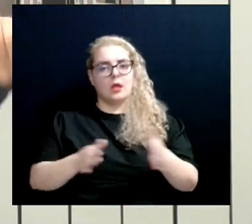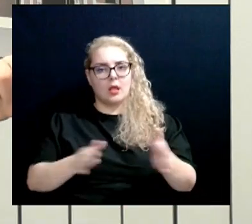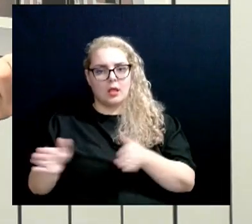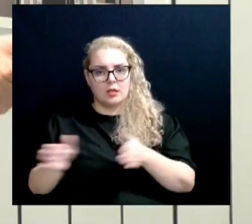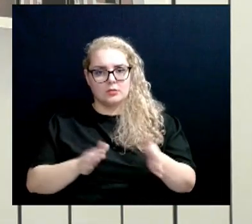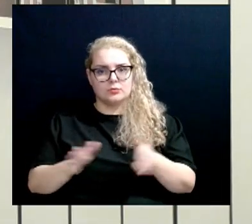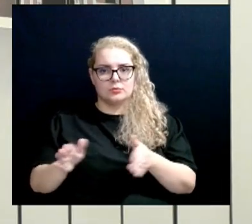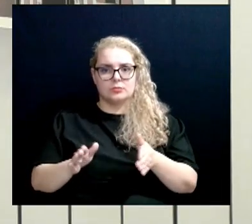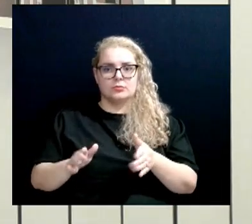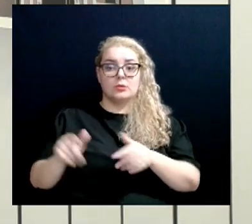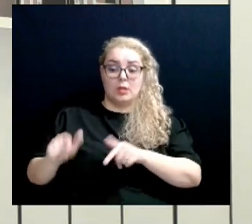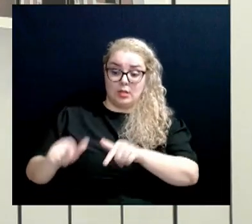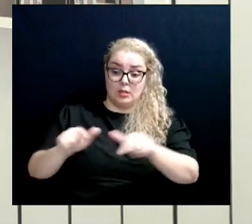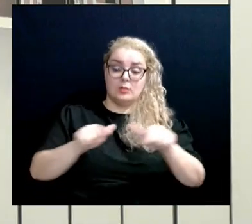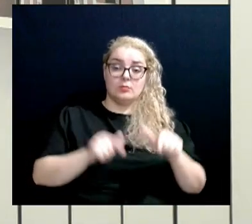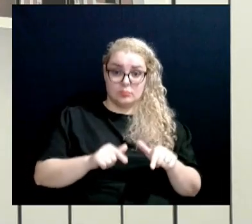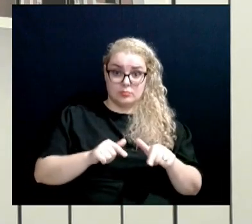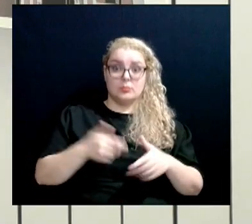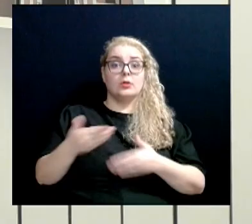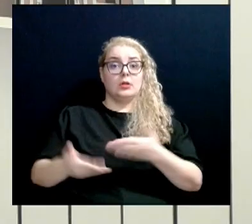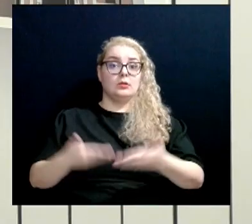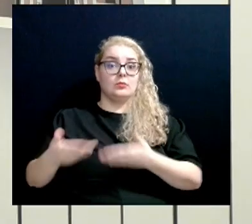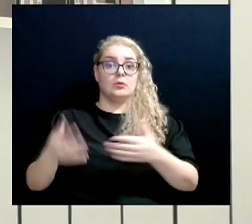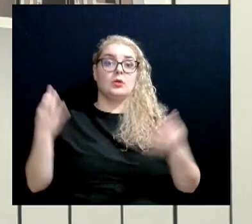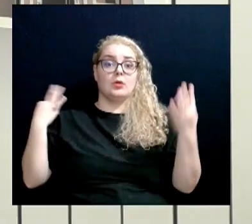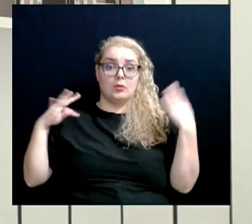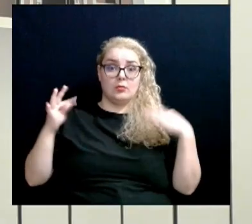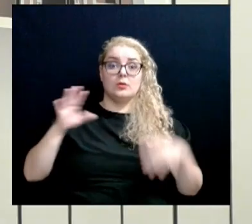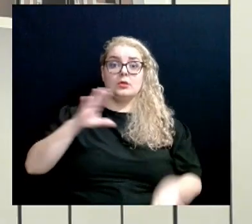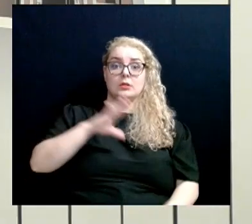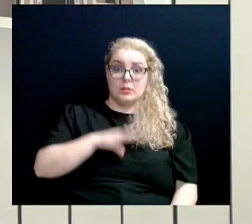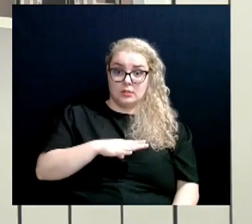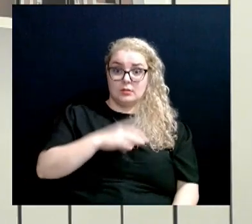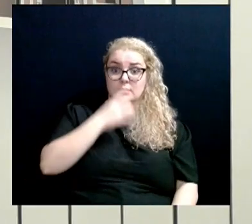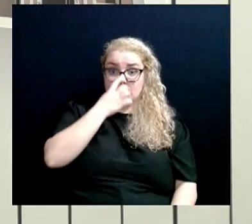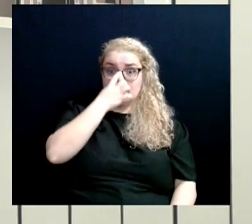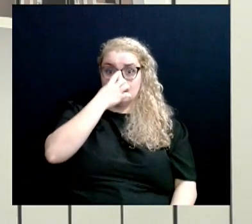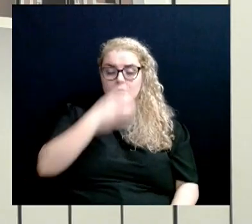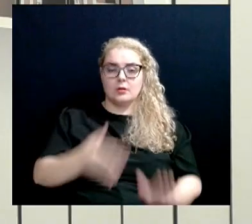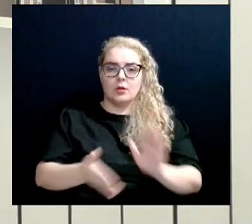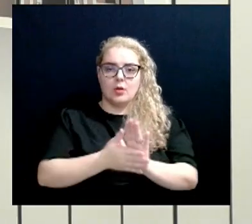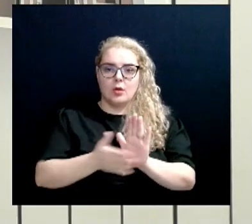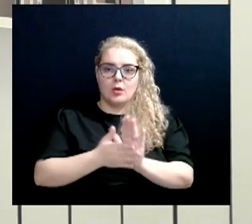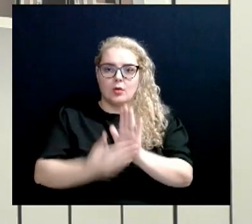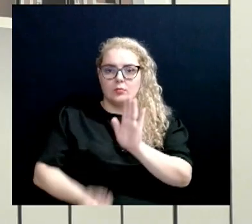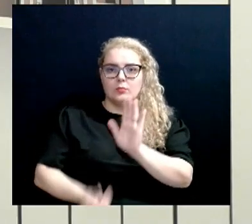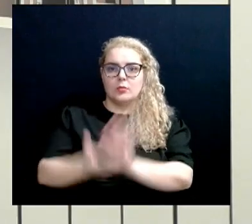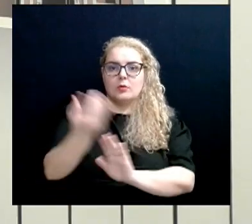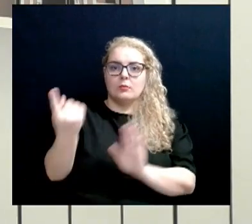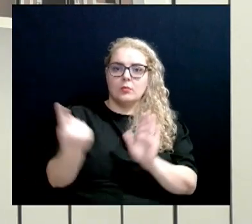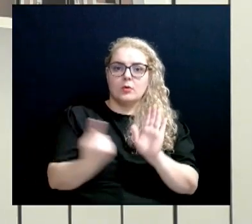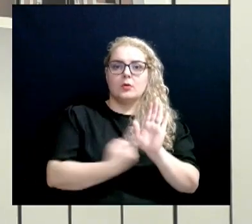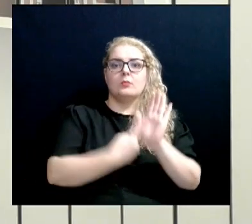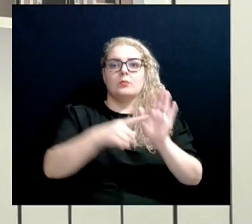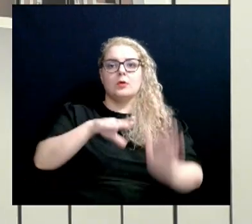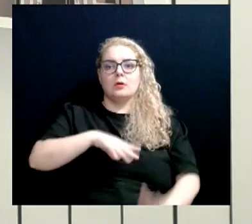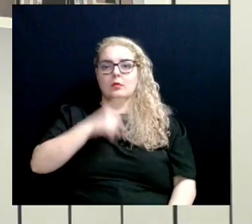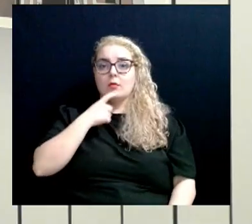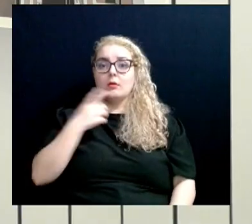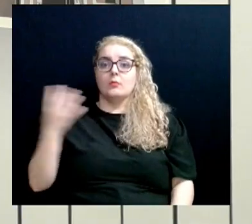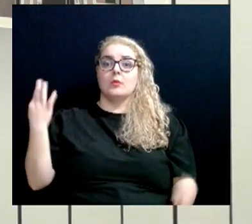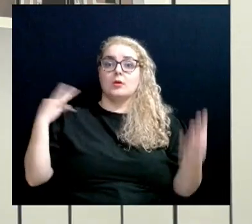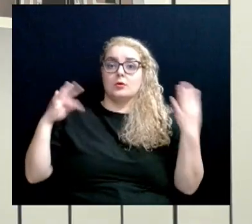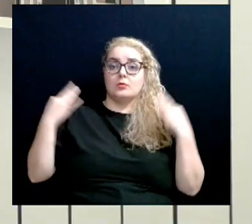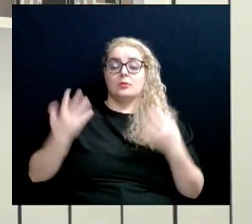em espaços e serviços turísticos da cidade. A proposta cria o selo Campinas de Turismo Inclusivo,